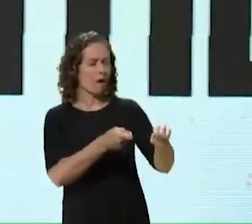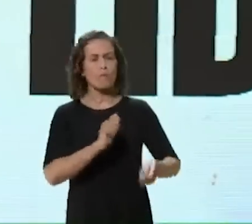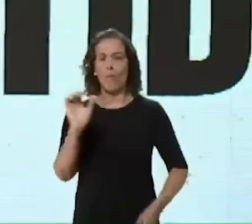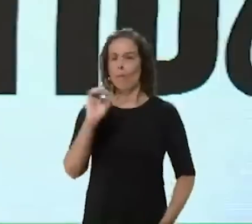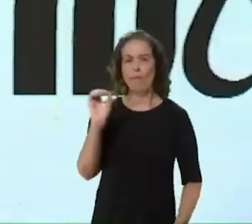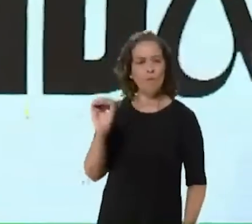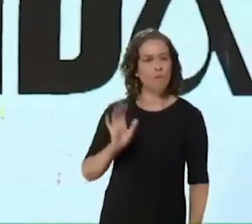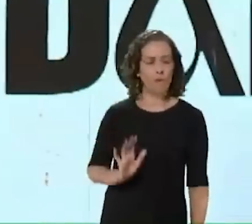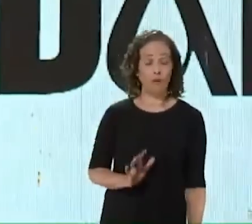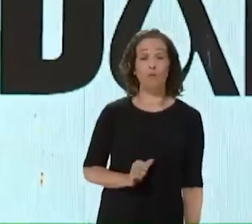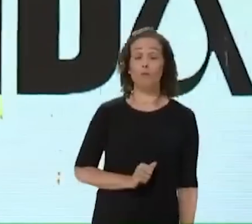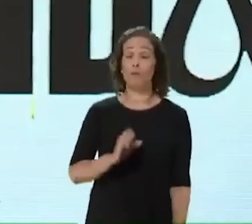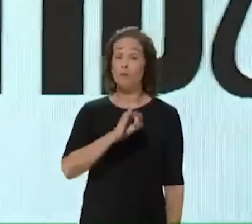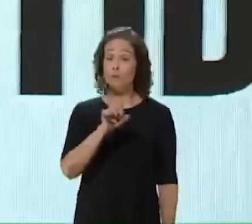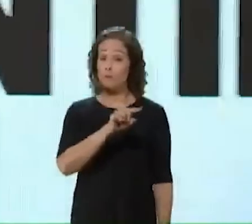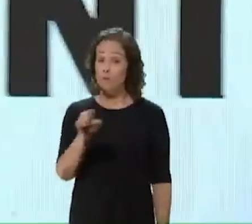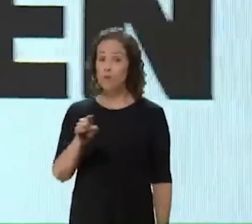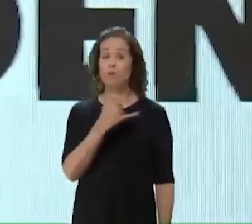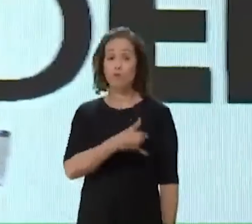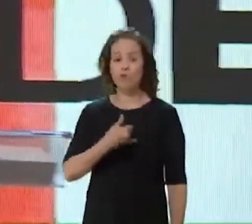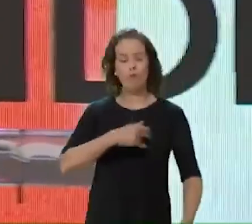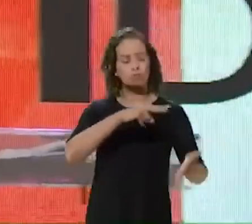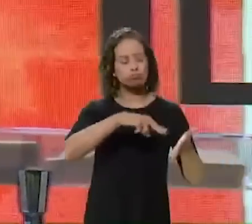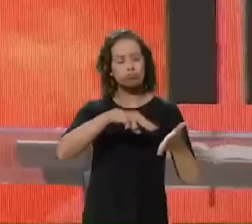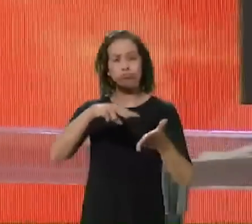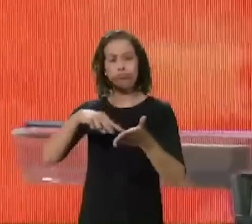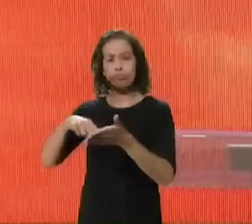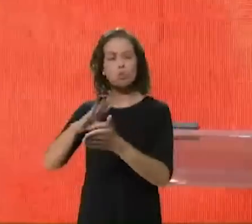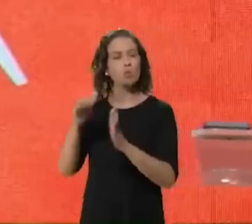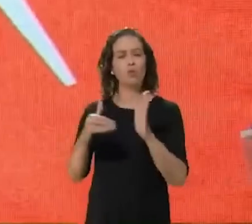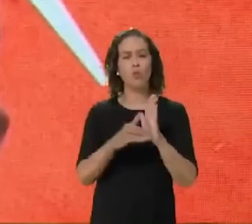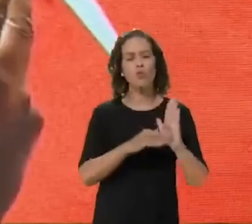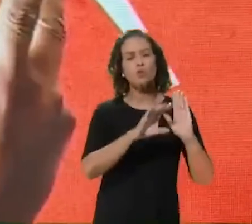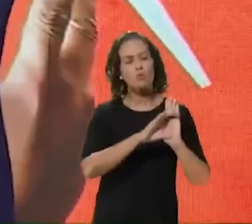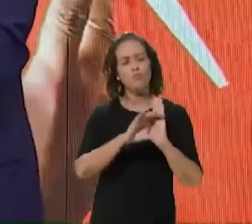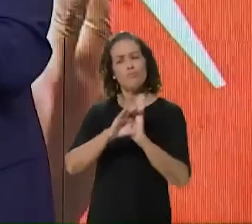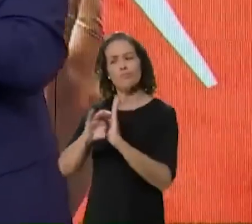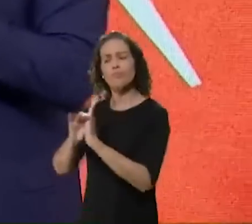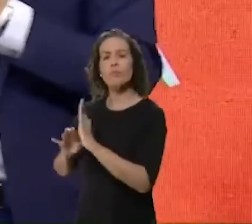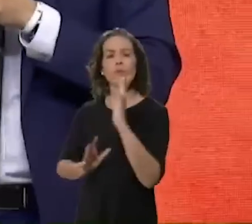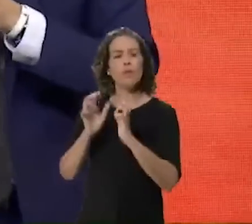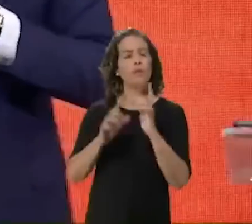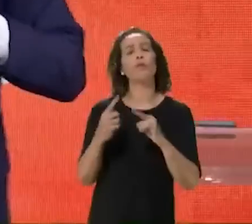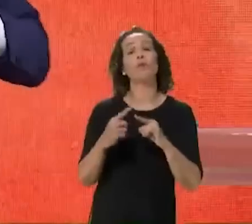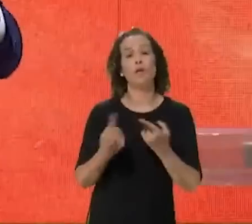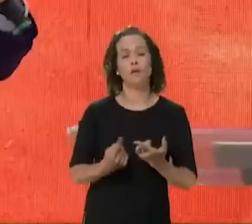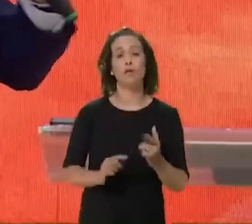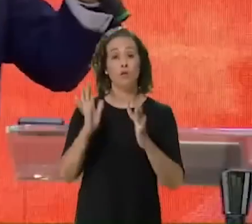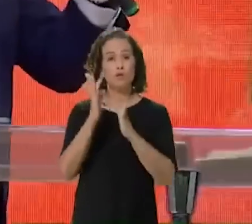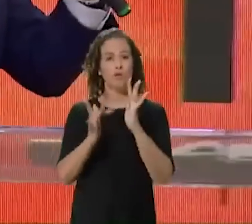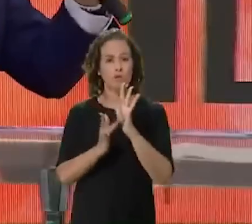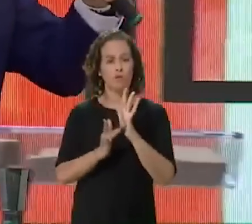se você ler o Evangelho de João, todos os capítulos tem uma briga com Jesus, porque ele se dizia filho de Deus. O